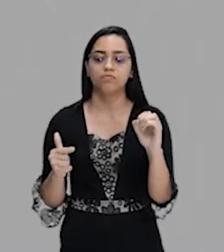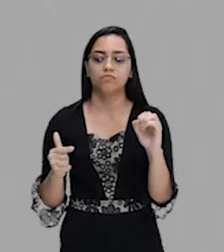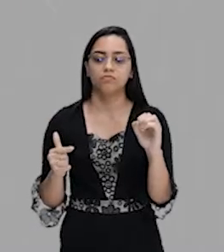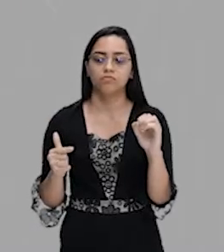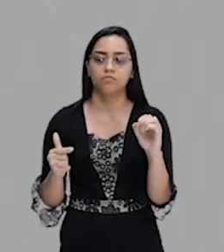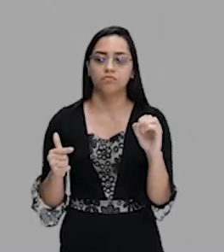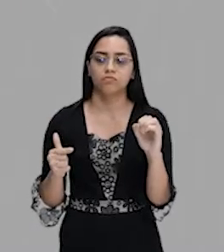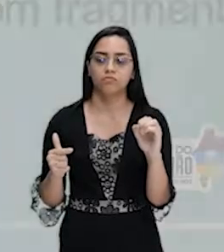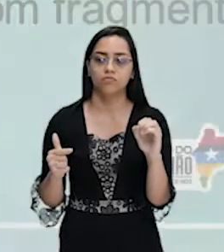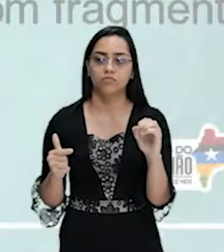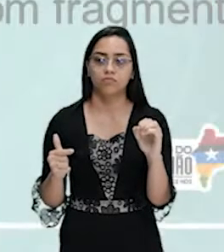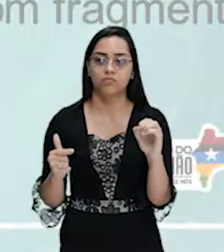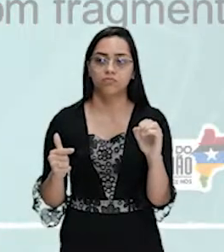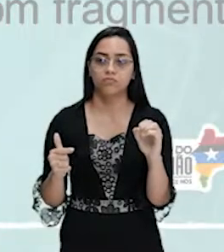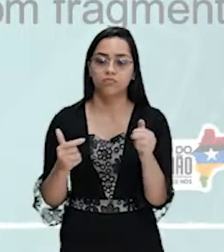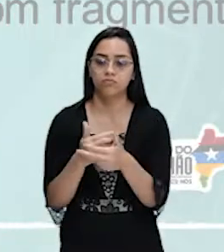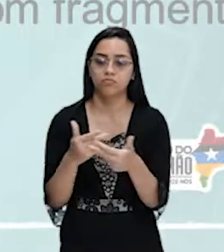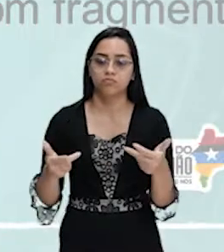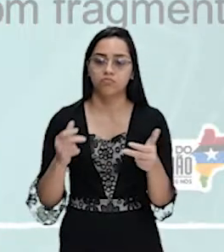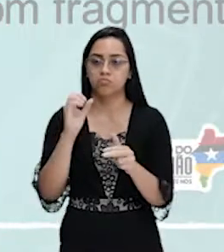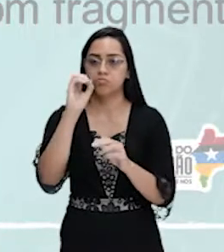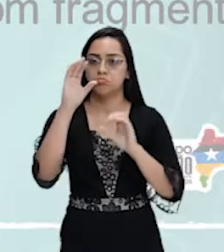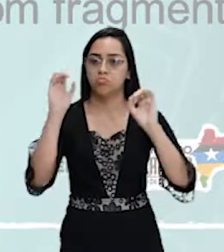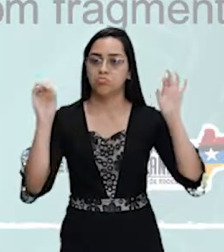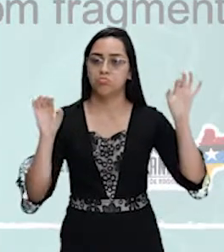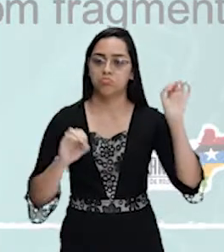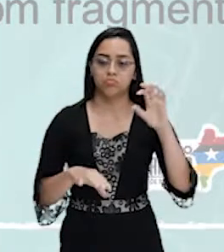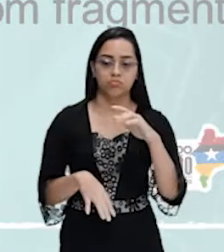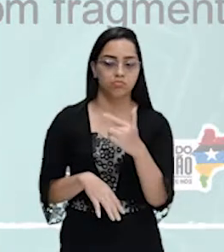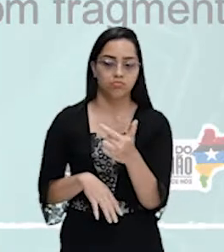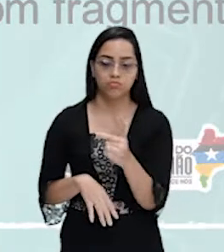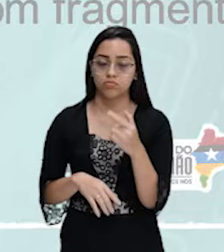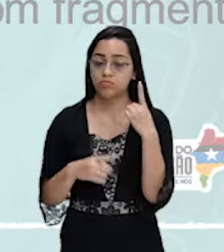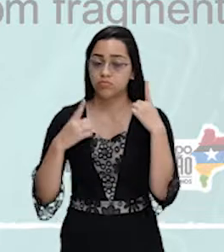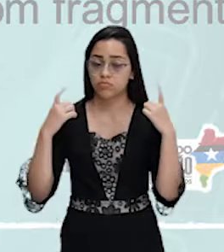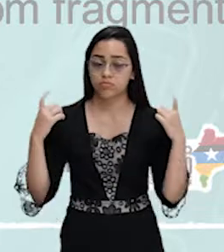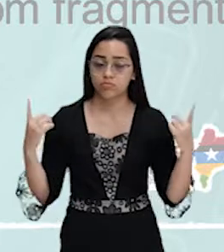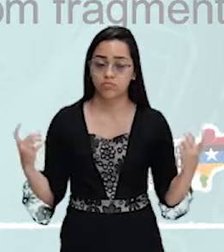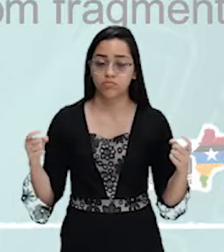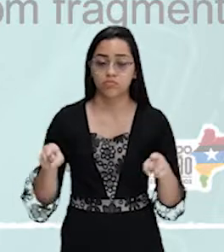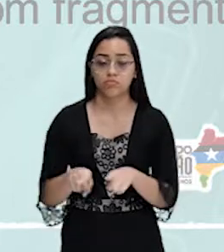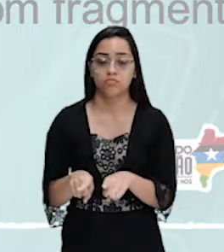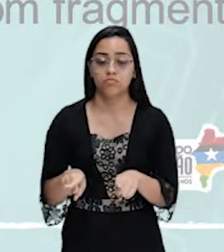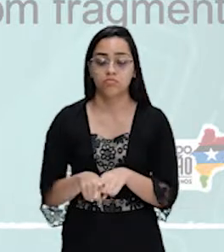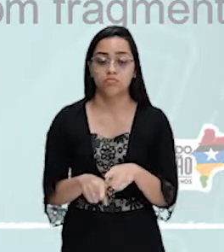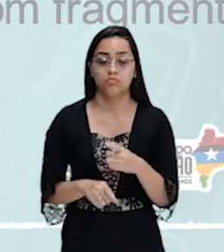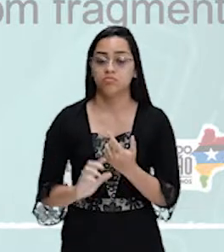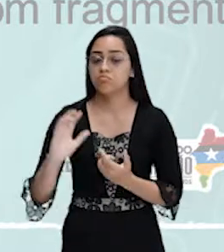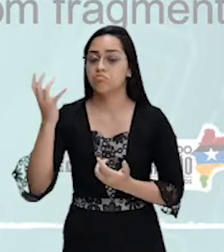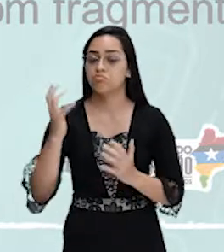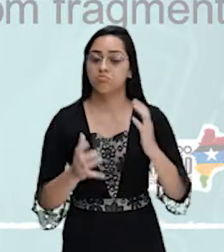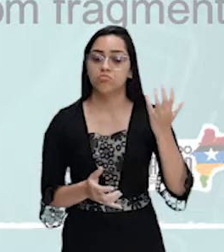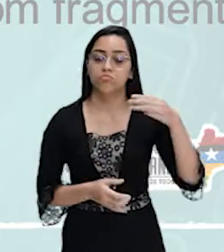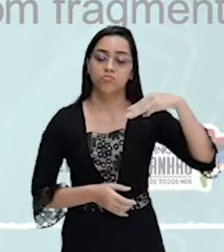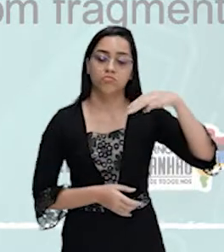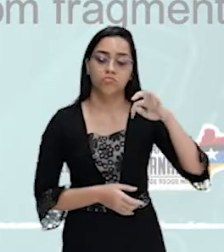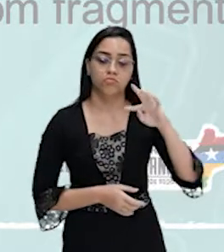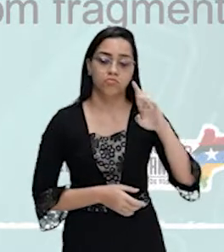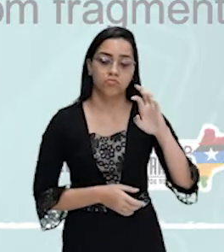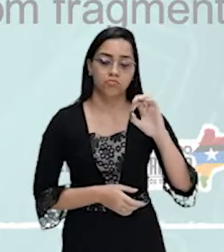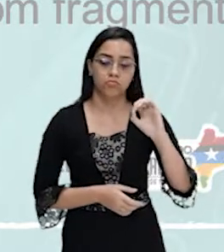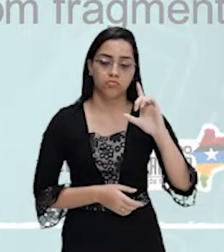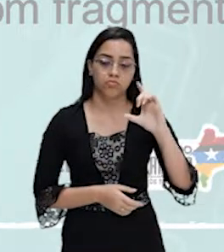tem atmosfera, não tem essas partículas, né, da atmosfera, então lá não tem propagação de som e nem fenômenos meteorológicos, ou seja,